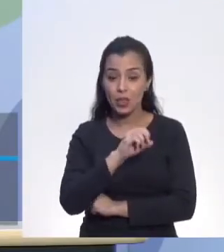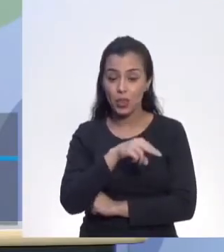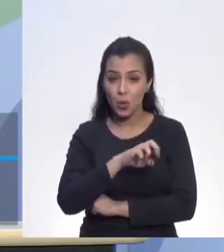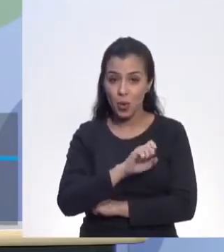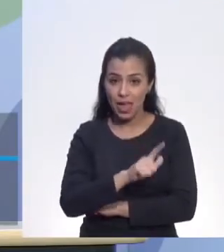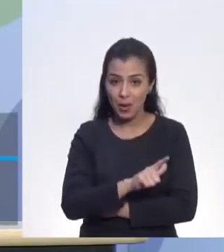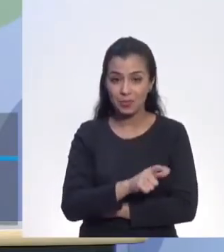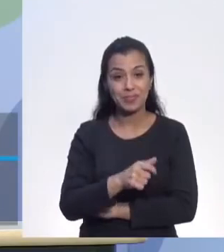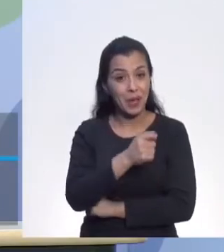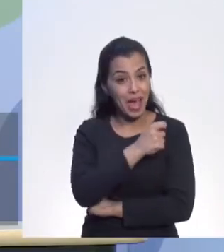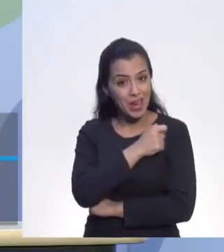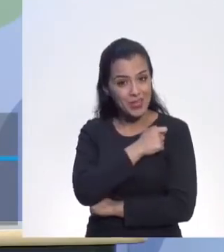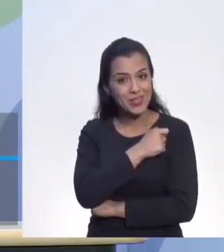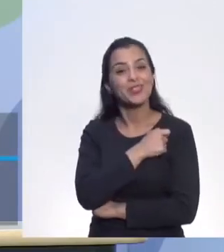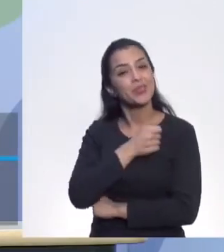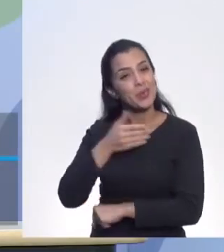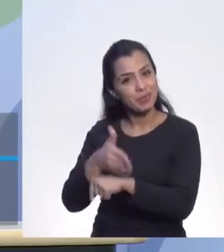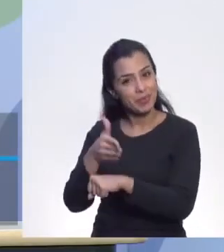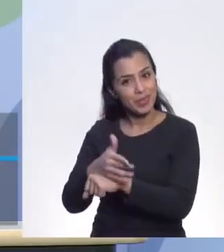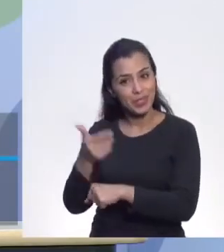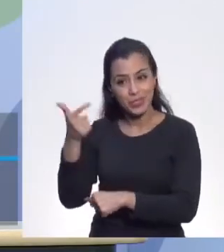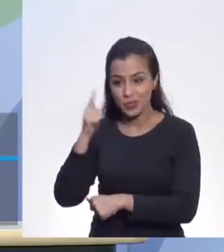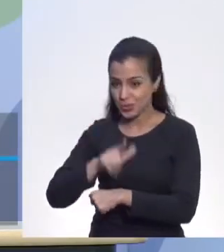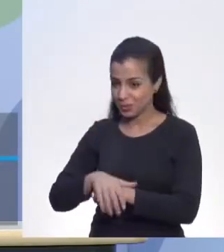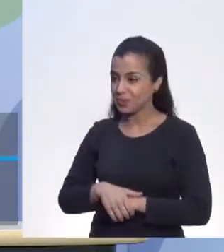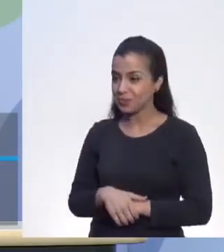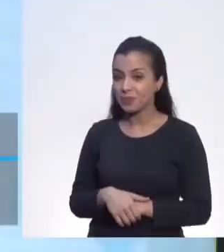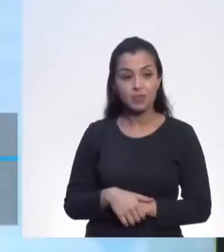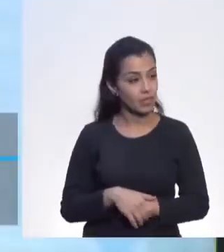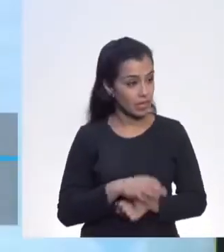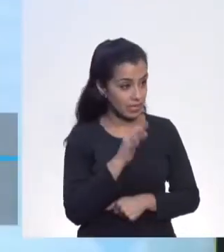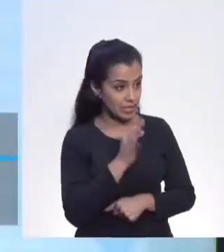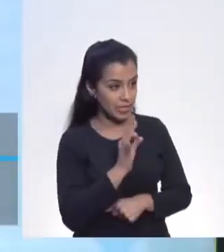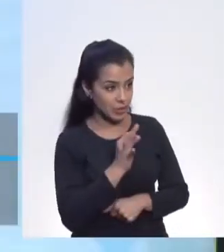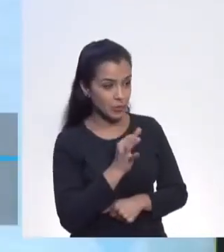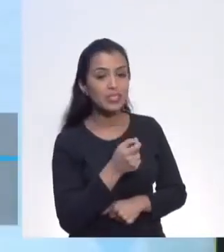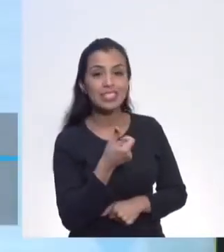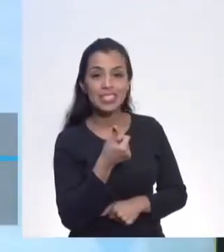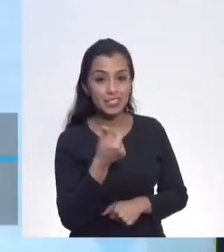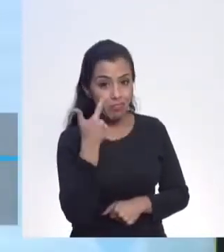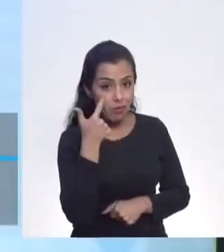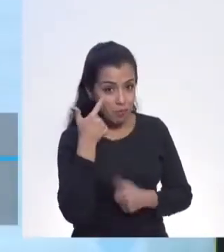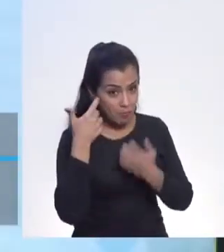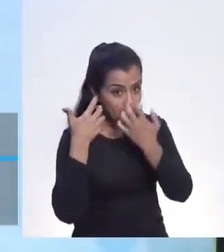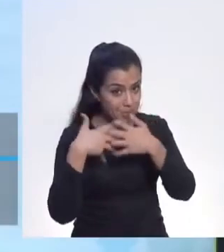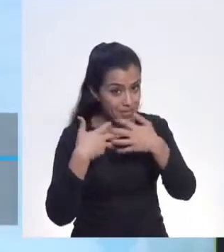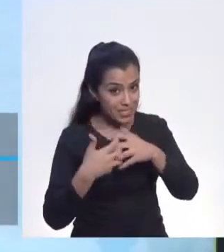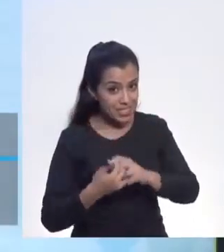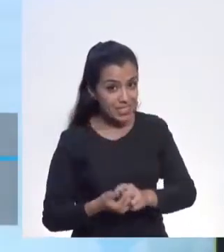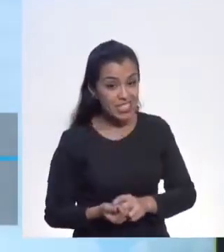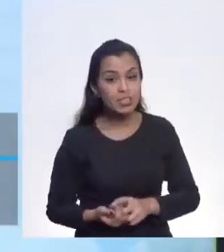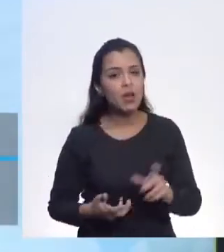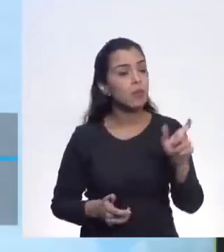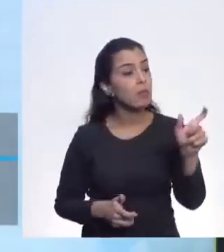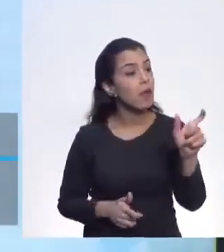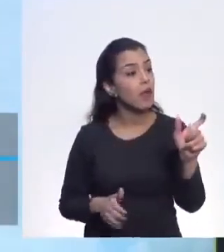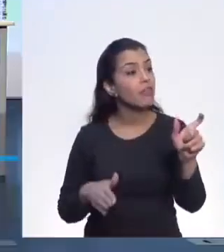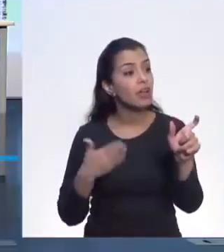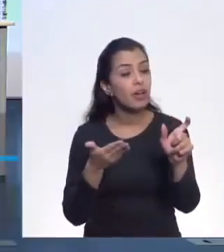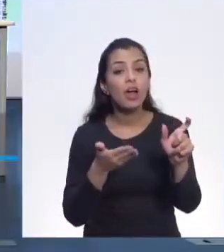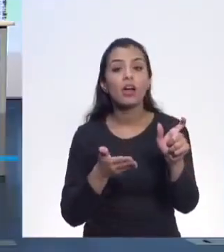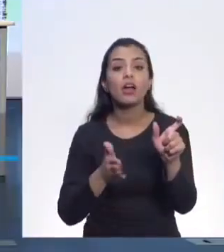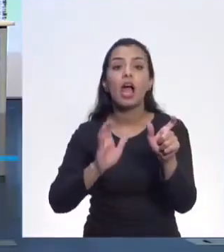Alunos, continuem participando. E aí, professora Inês, são 6? Vamos lá, pessoal, vamos pensar? Qual que era a palavra mesmo? A palavra